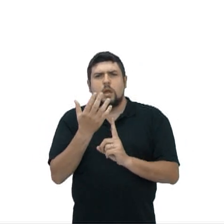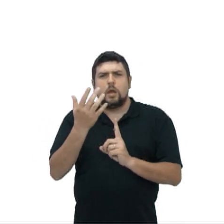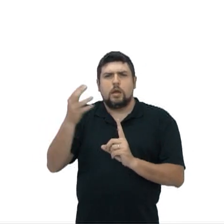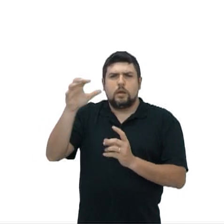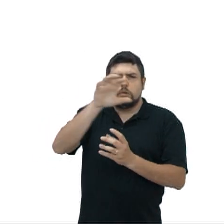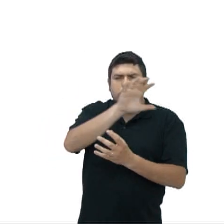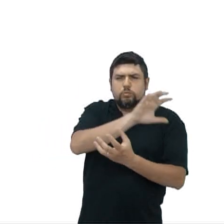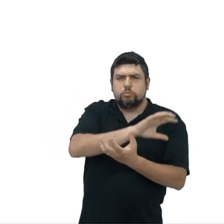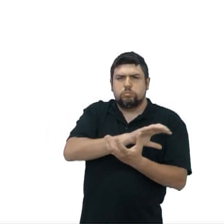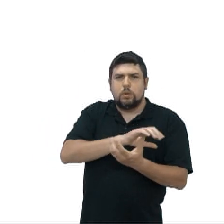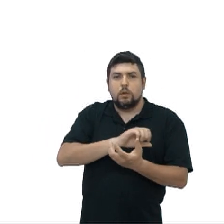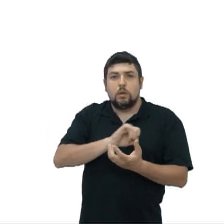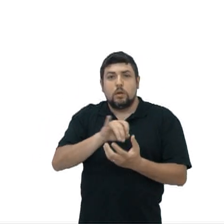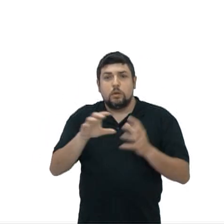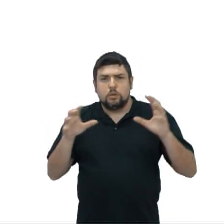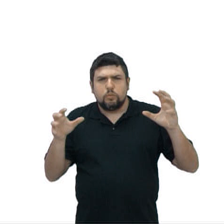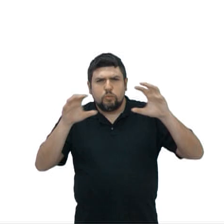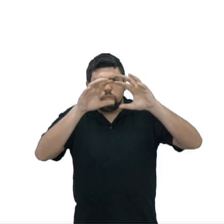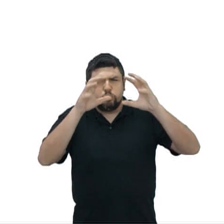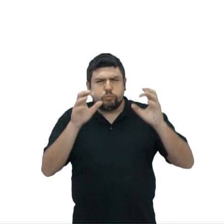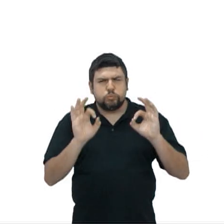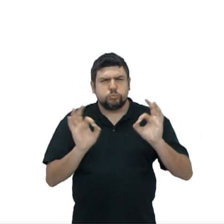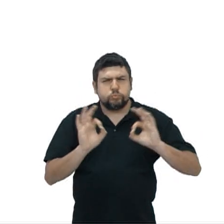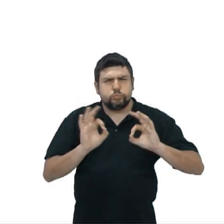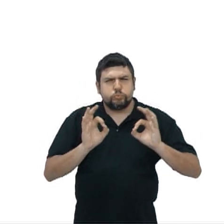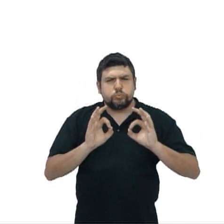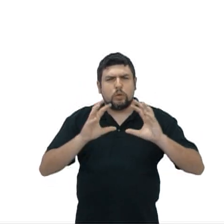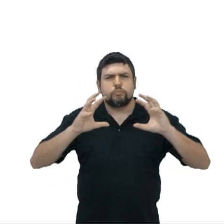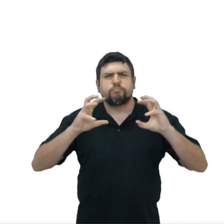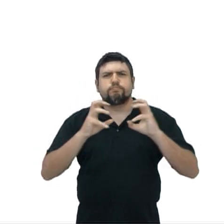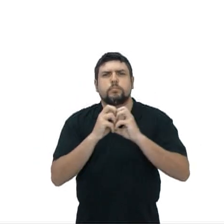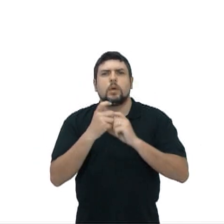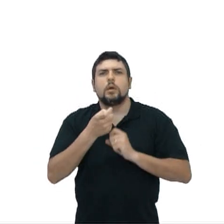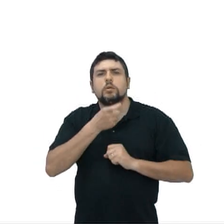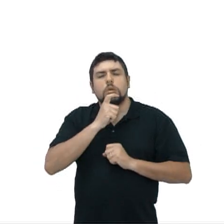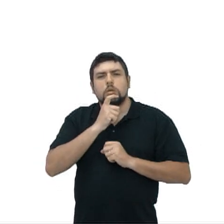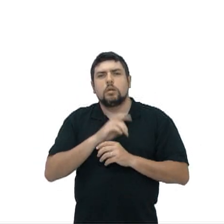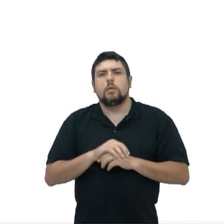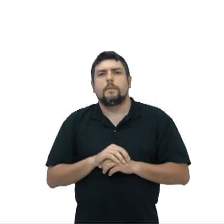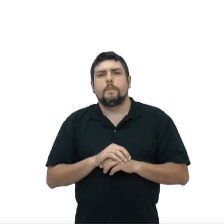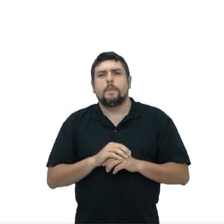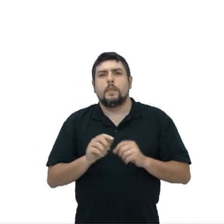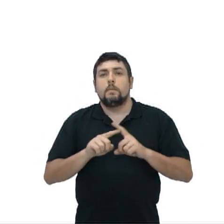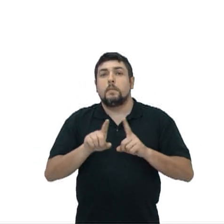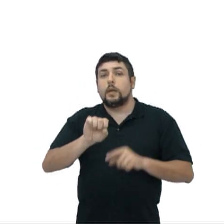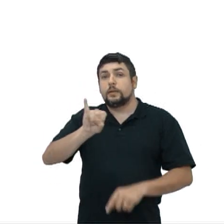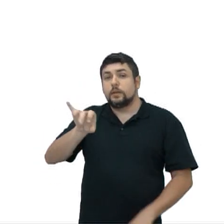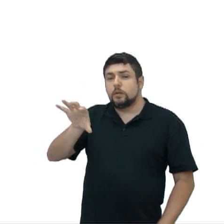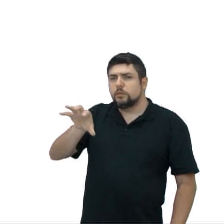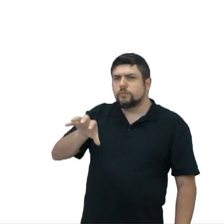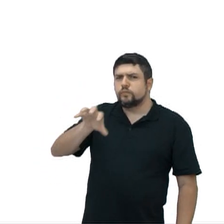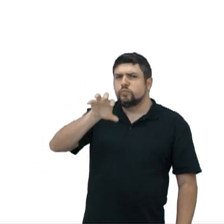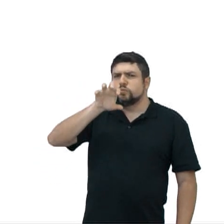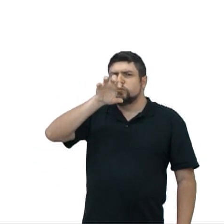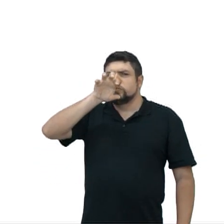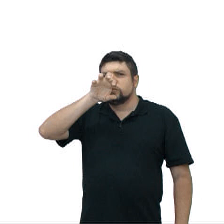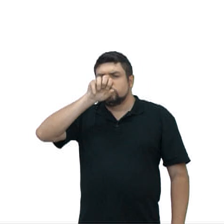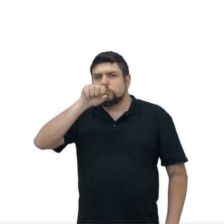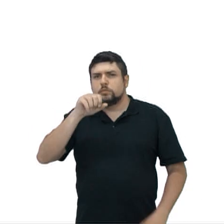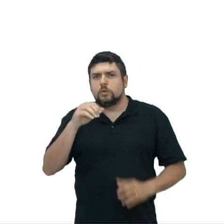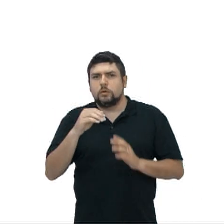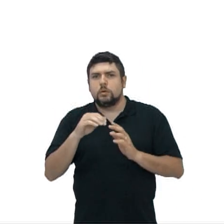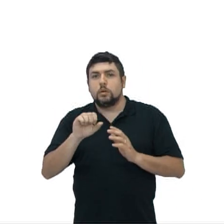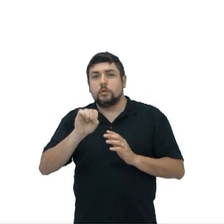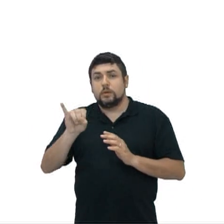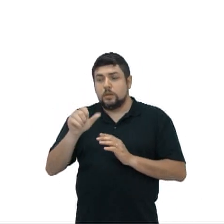gás, o globo seria gelado e vazio. Porém, quando ele é inalado em concentração superior